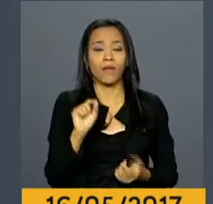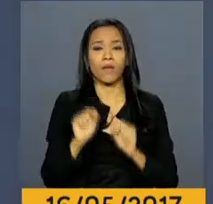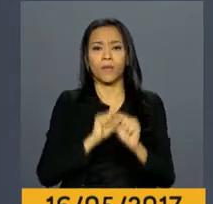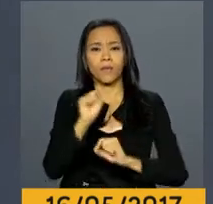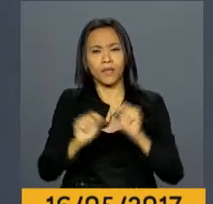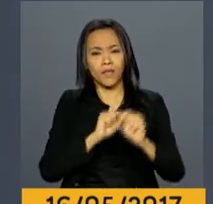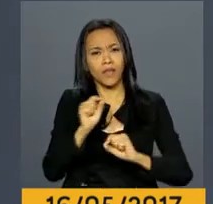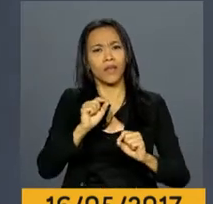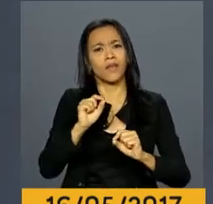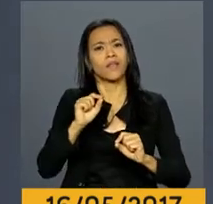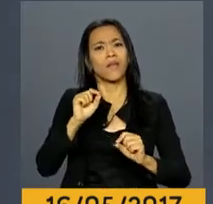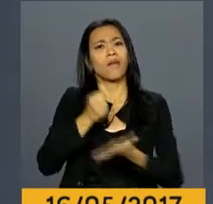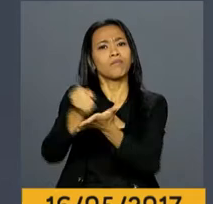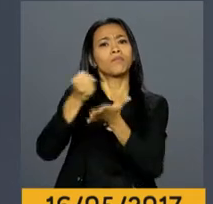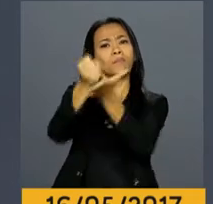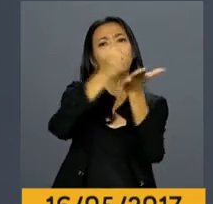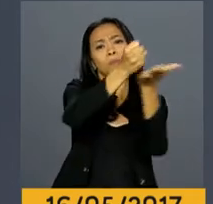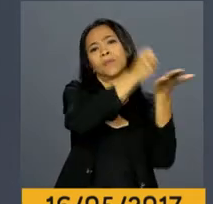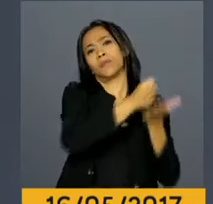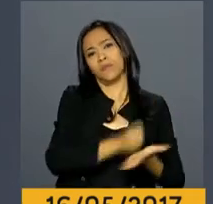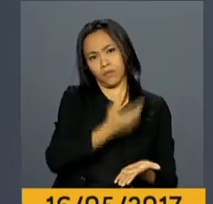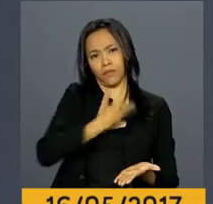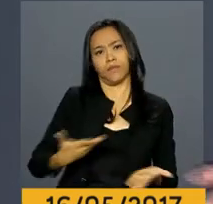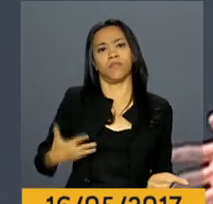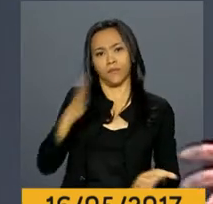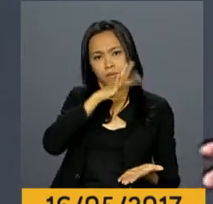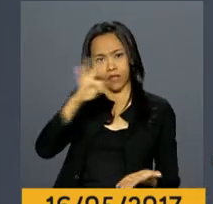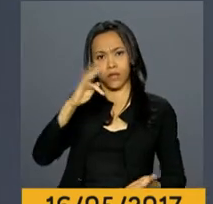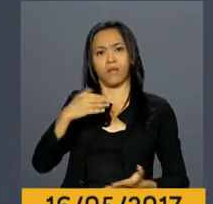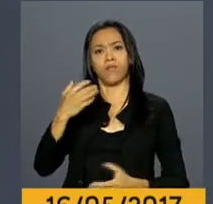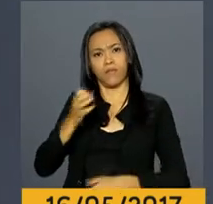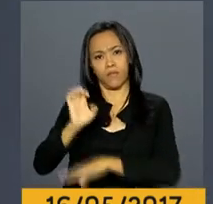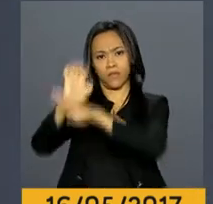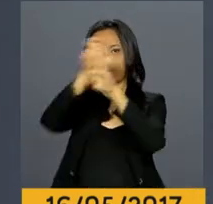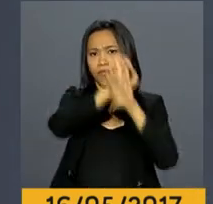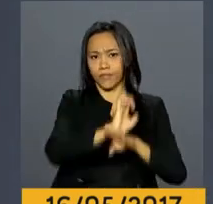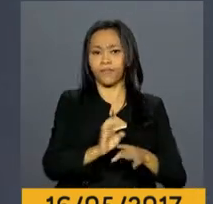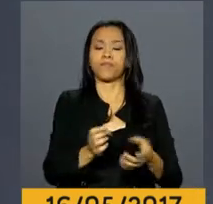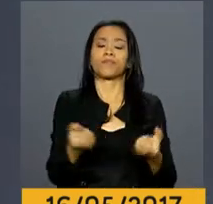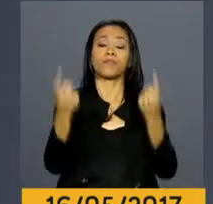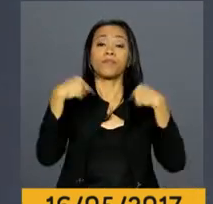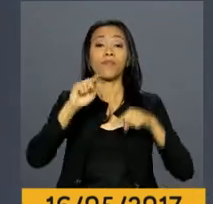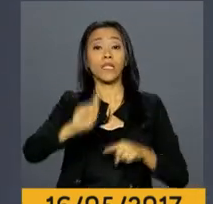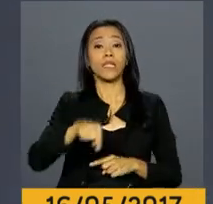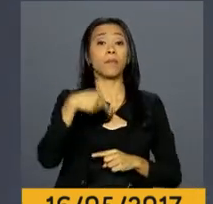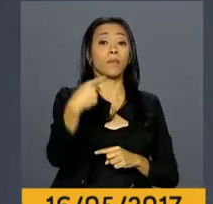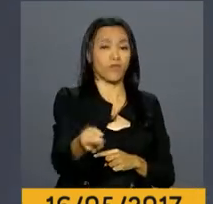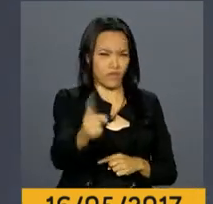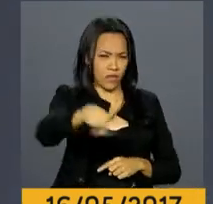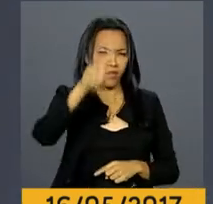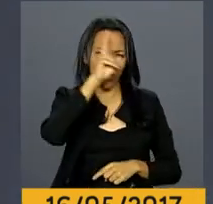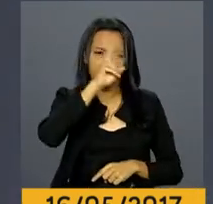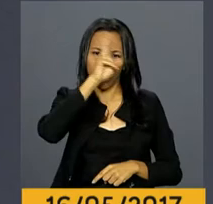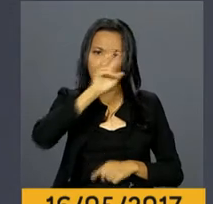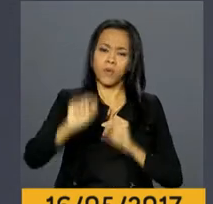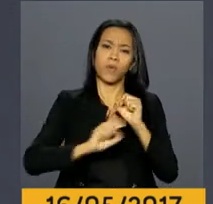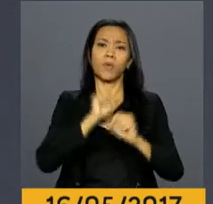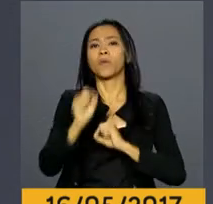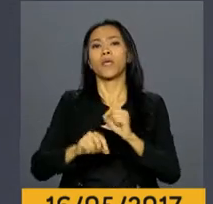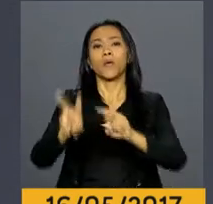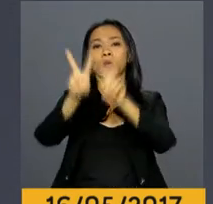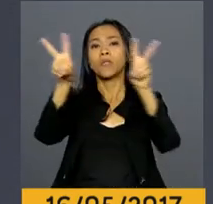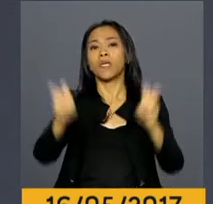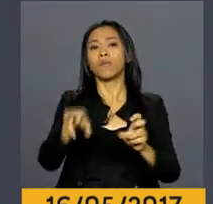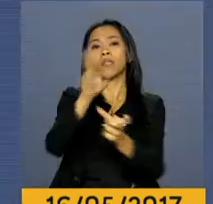de natureza federativa que o governo praticou. Logo depois, quando surgiu, os senhores se recordam, o tema da